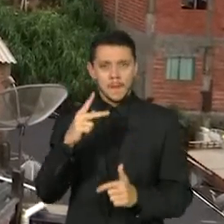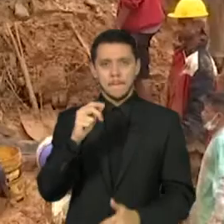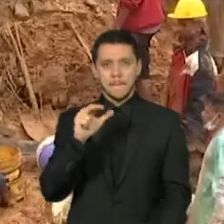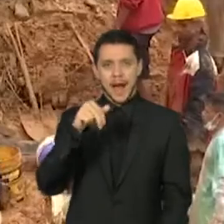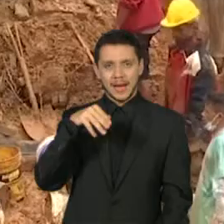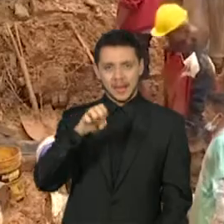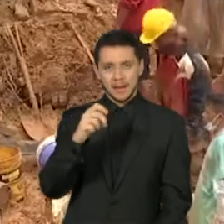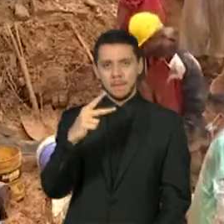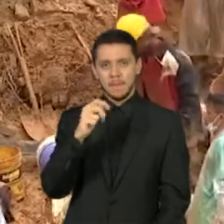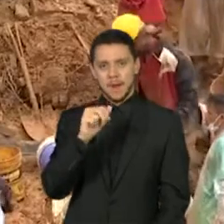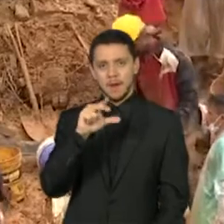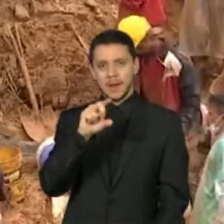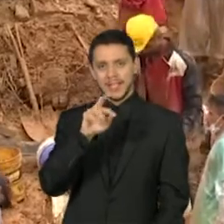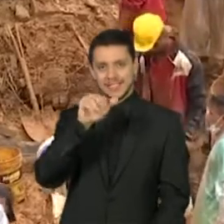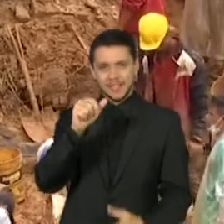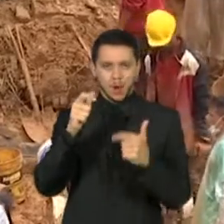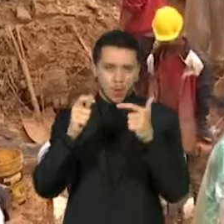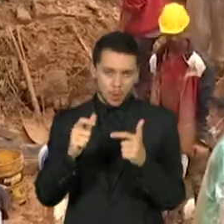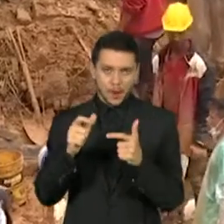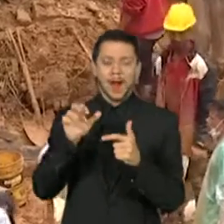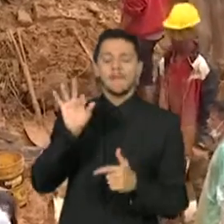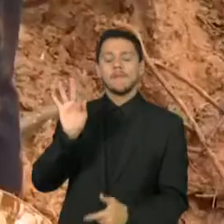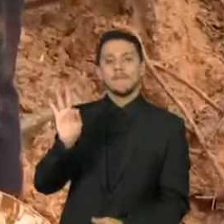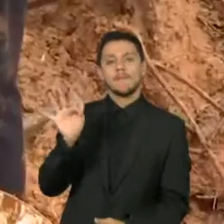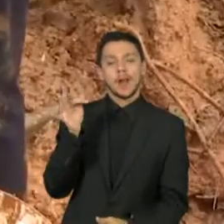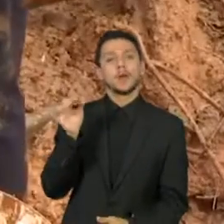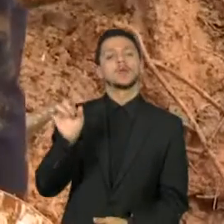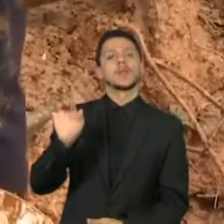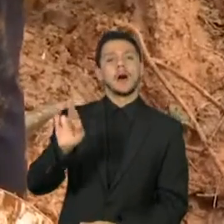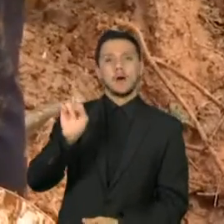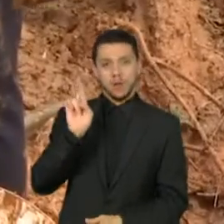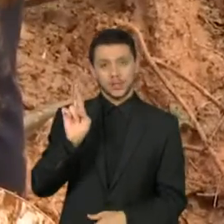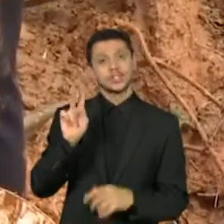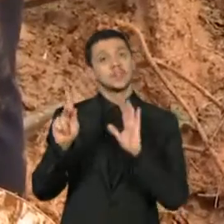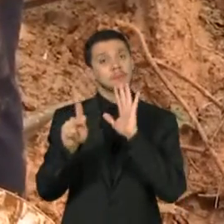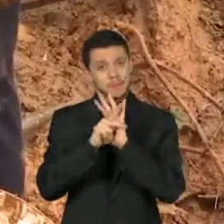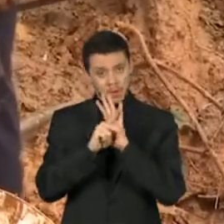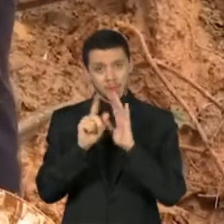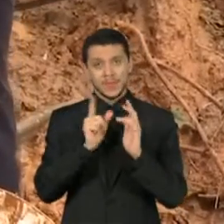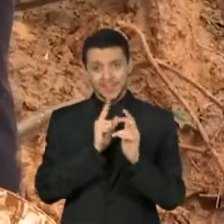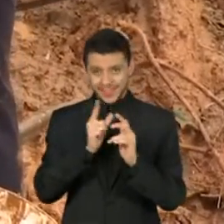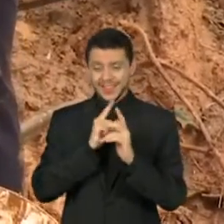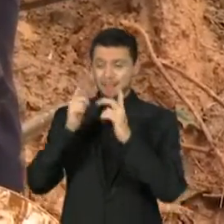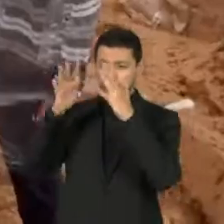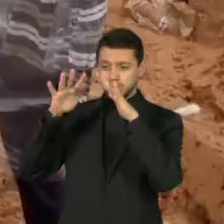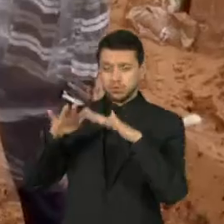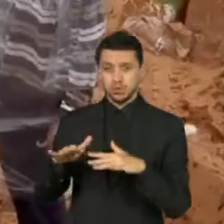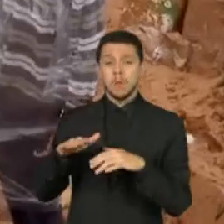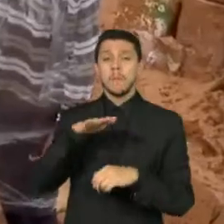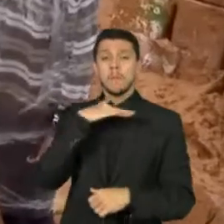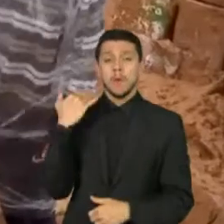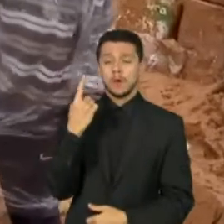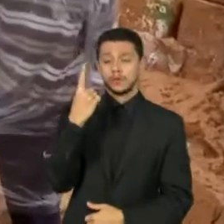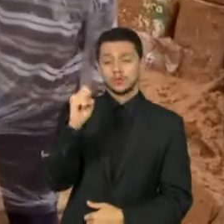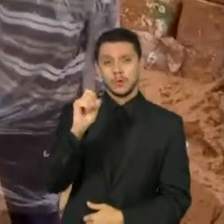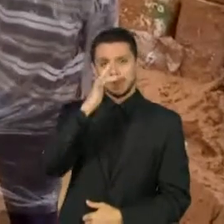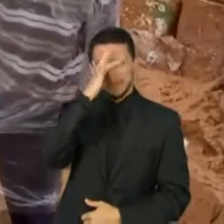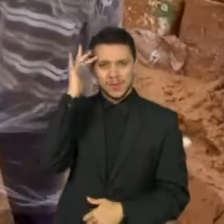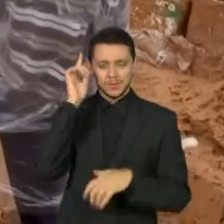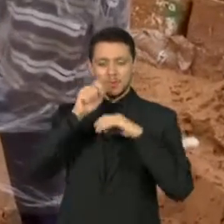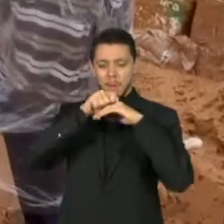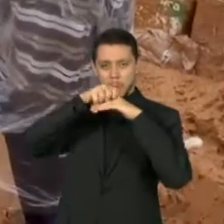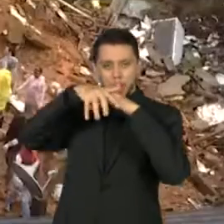Grande São Paulo, onde um deslizamento de terra ocorrido há uma semana tirou a vida de 18 pessoas. De acordo com a Defesa